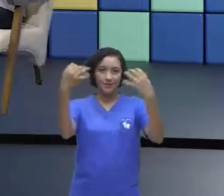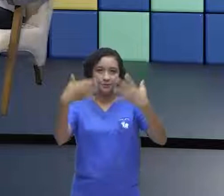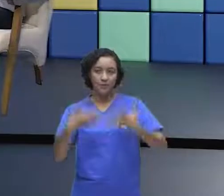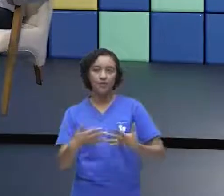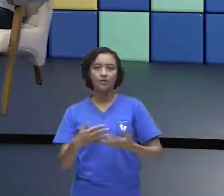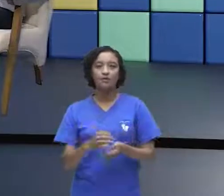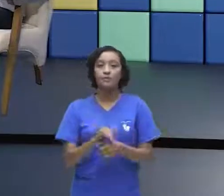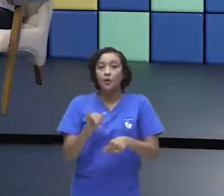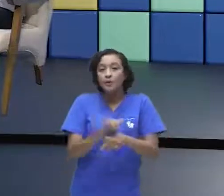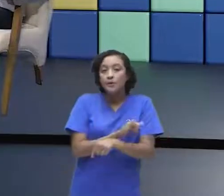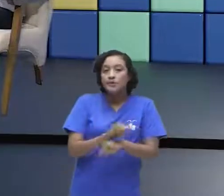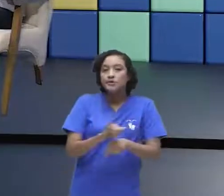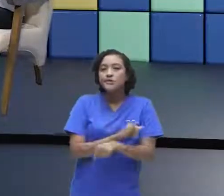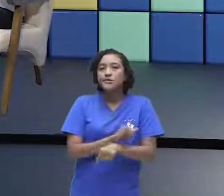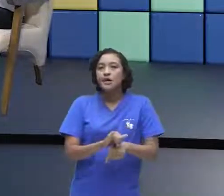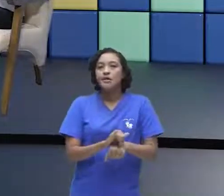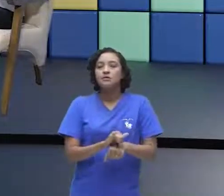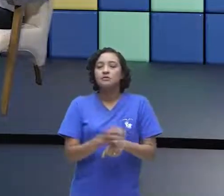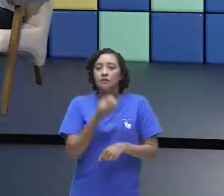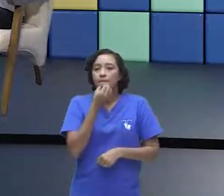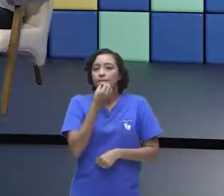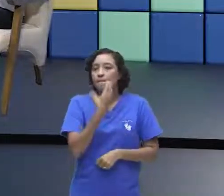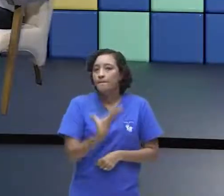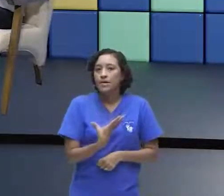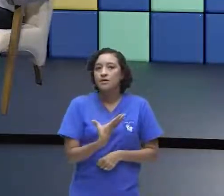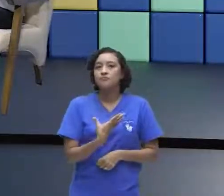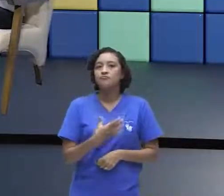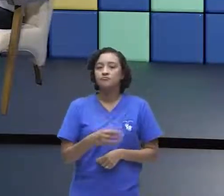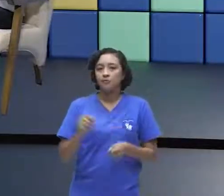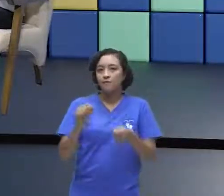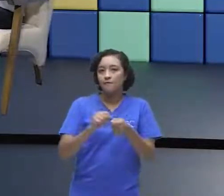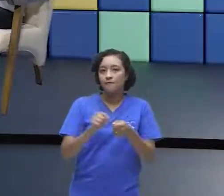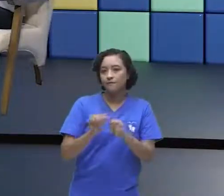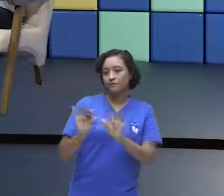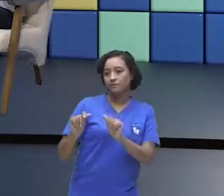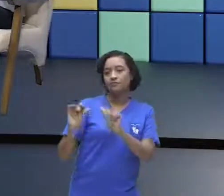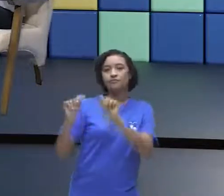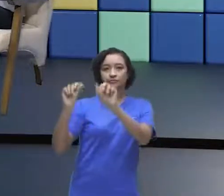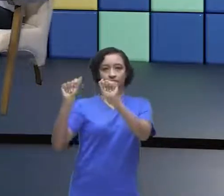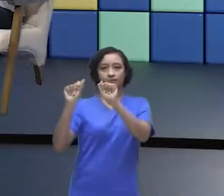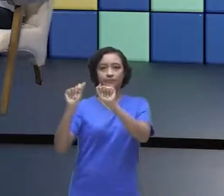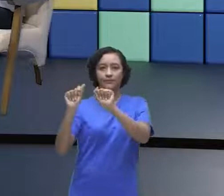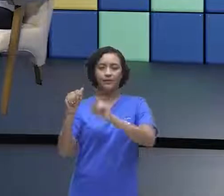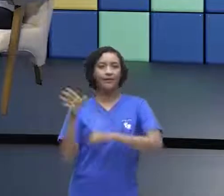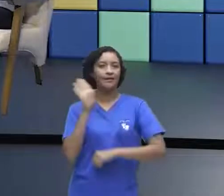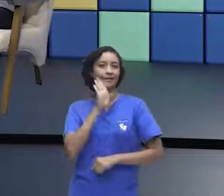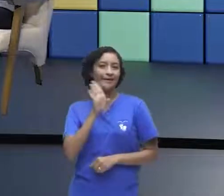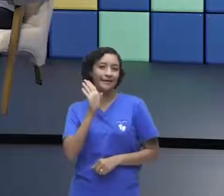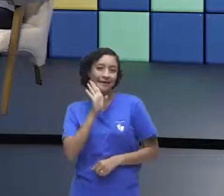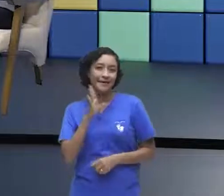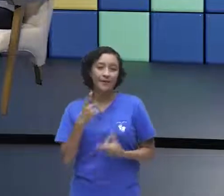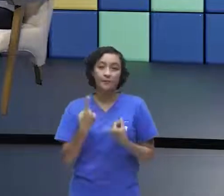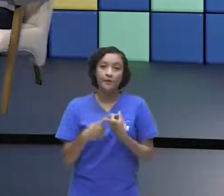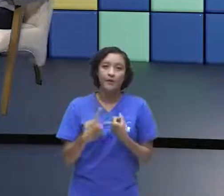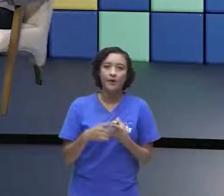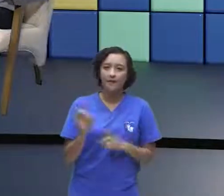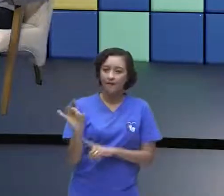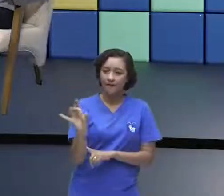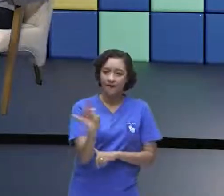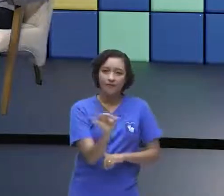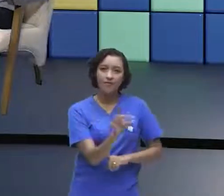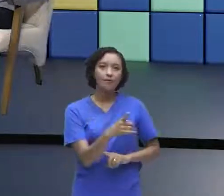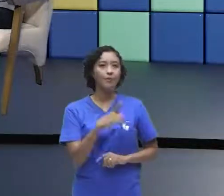ela se reconhece fazendo bem é expressando tudo na arte. Isso aí é bem legal. Sim, isso é muito legal, porque assim, cada um de nós temos as